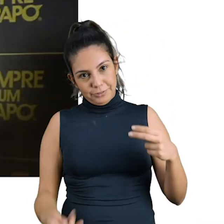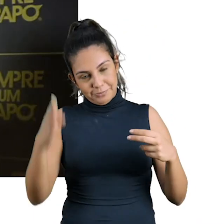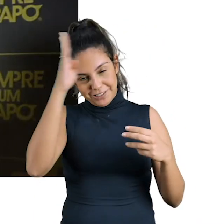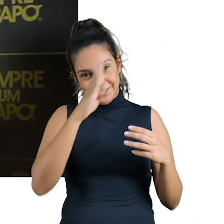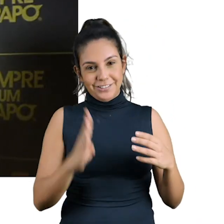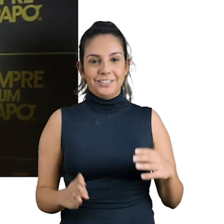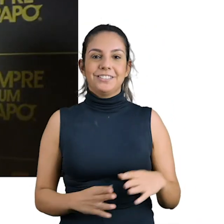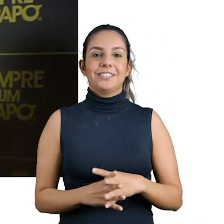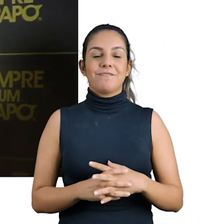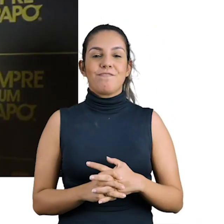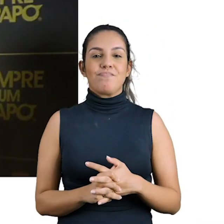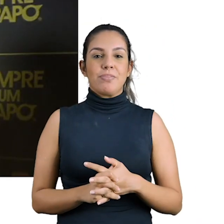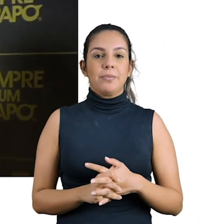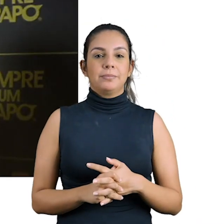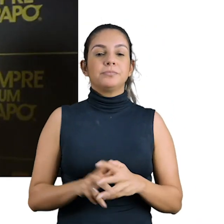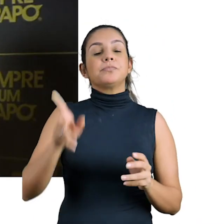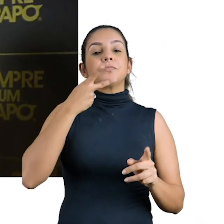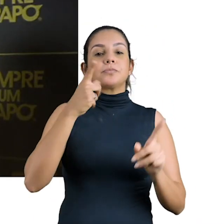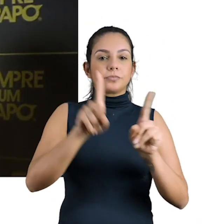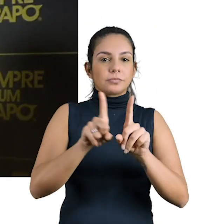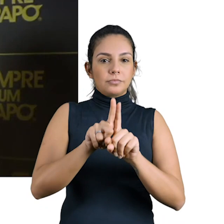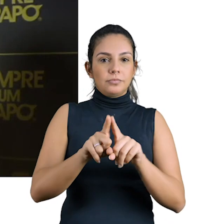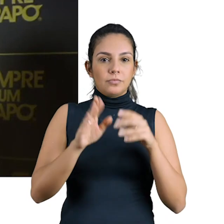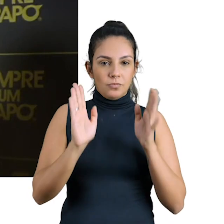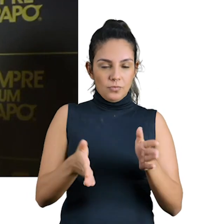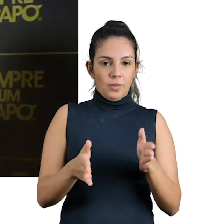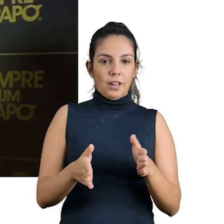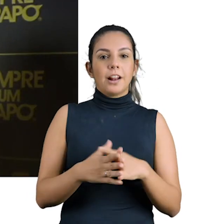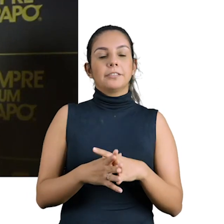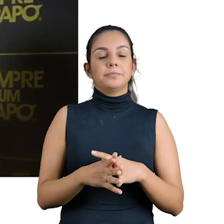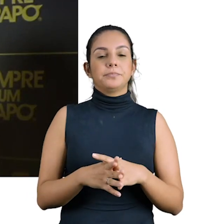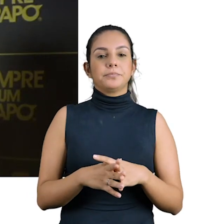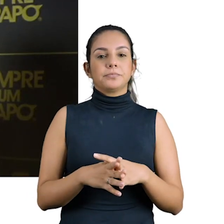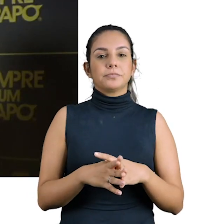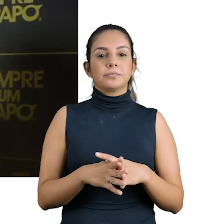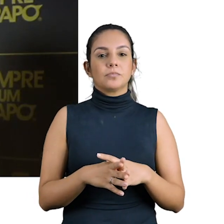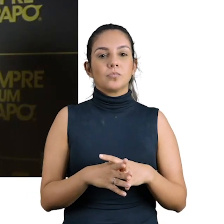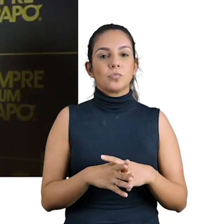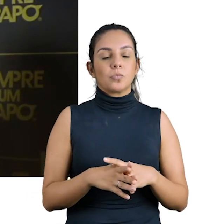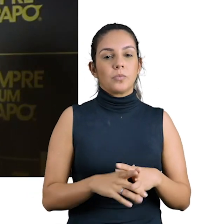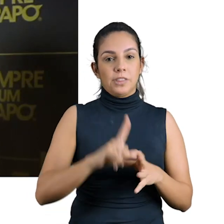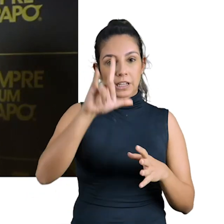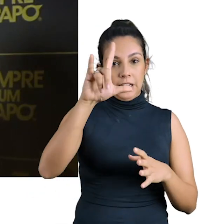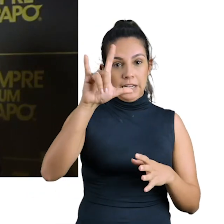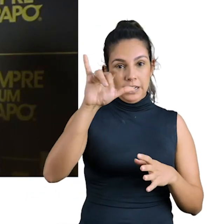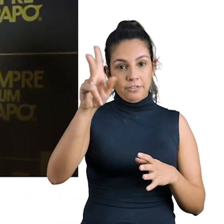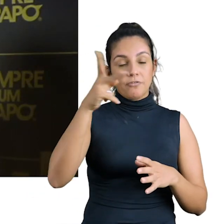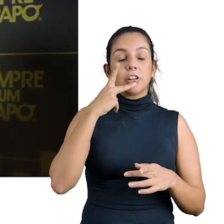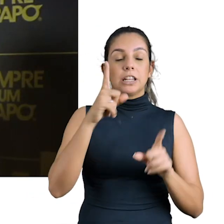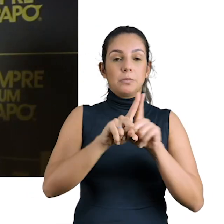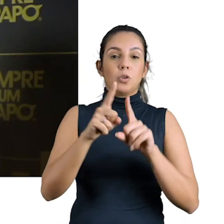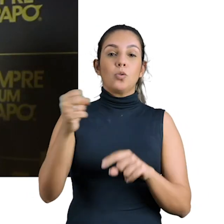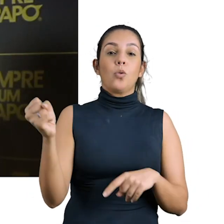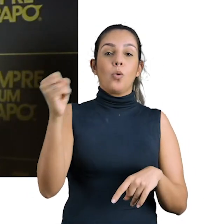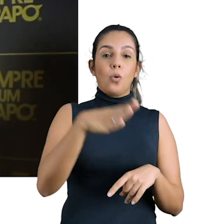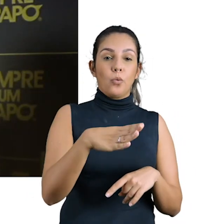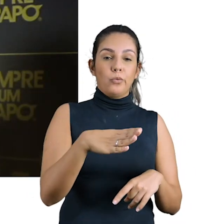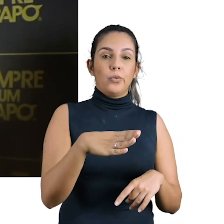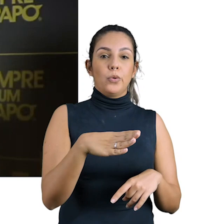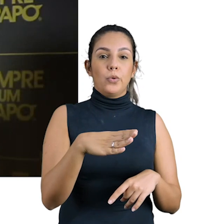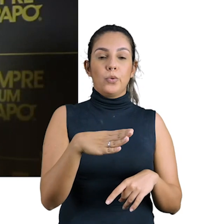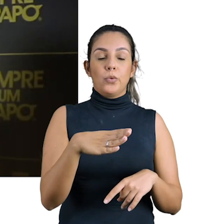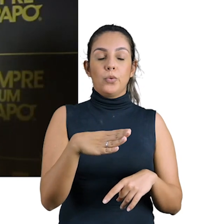cai aqui em Belo Horizonte. Vamos falar também, já que a Lili não está aqui, ela vai nos falar também